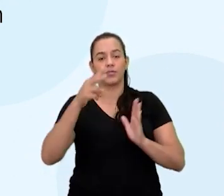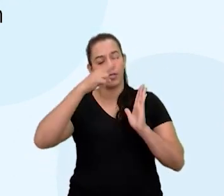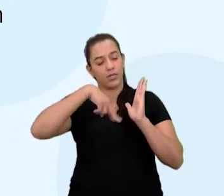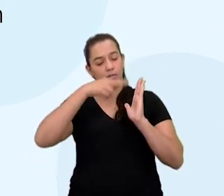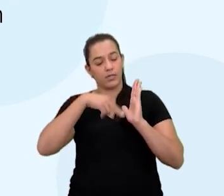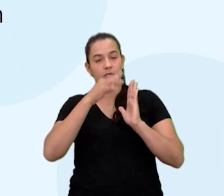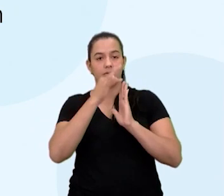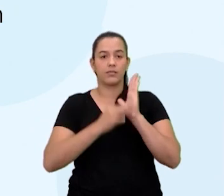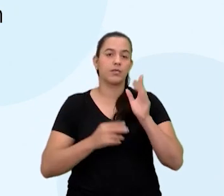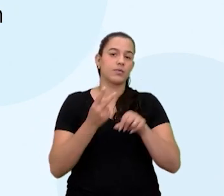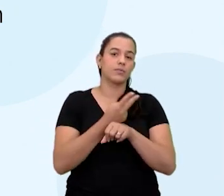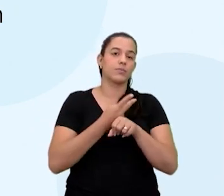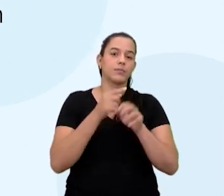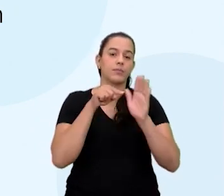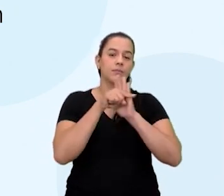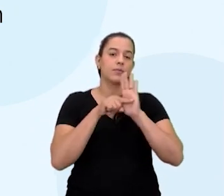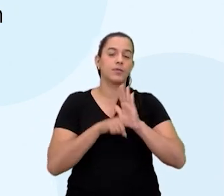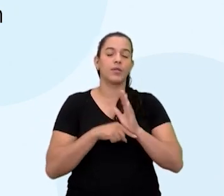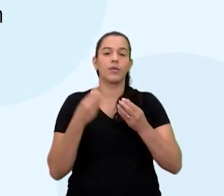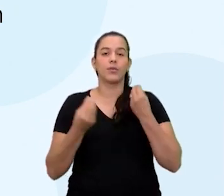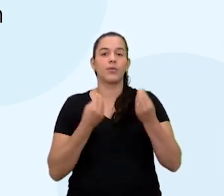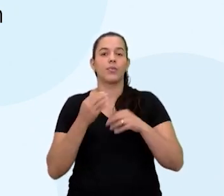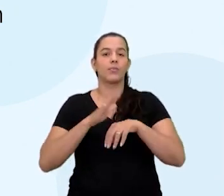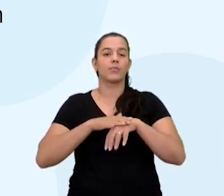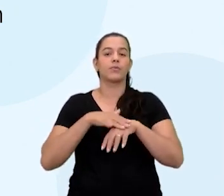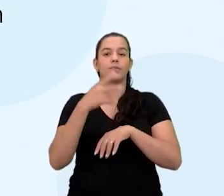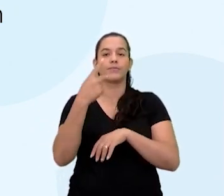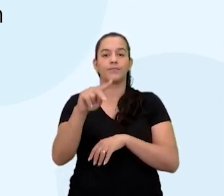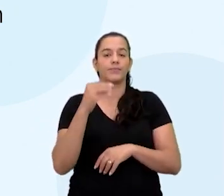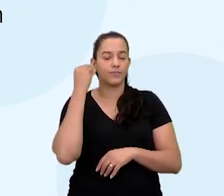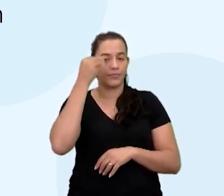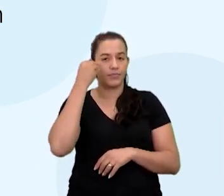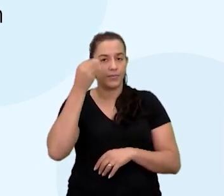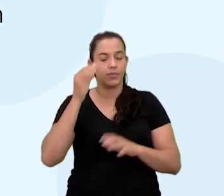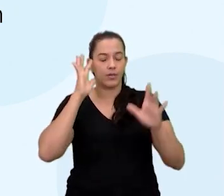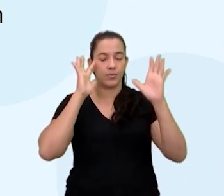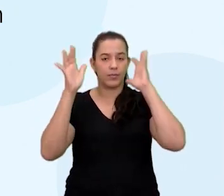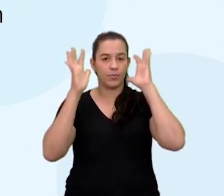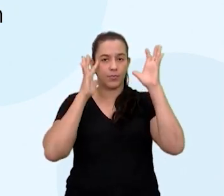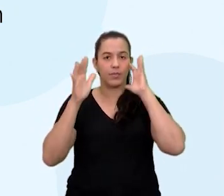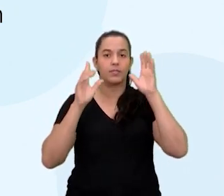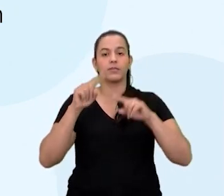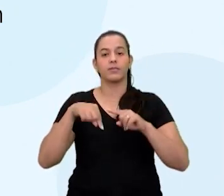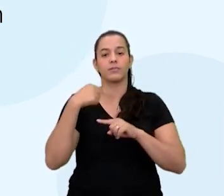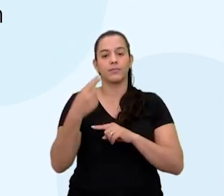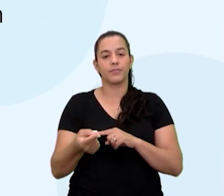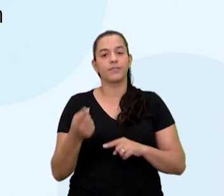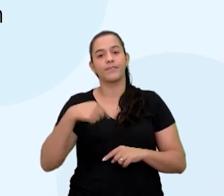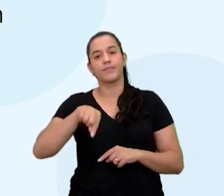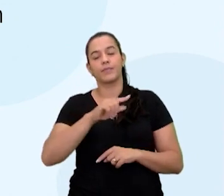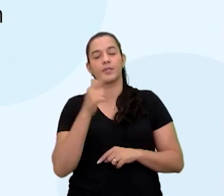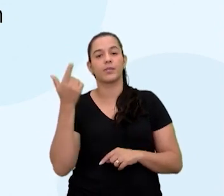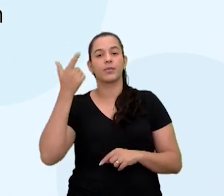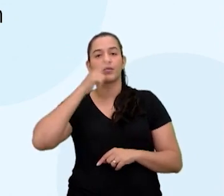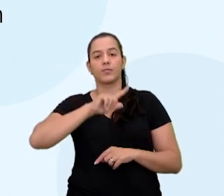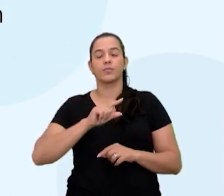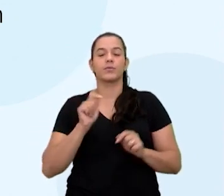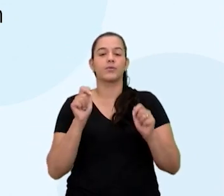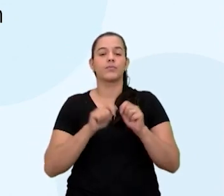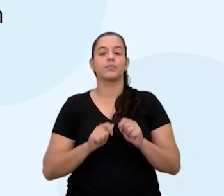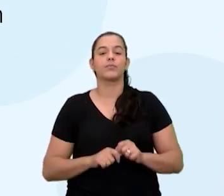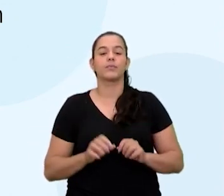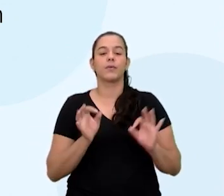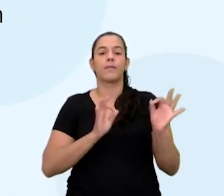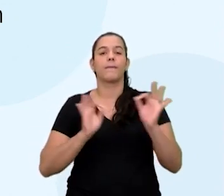vem pesquisando? Como tem sido isto? Ou seja, pensa direitinho, veja aí, ou seja, você já está, olha, sem